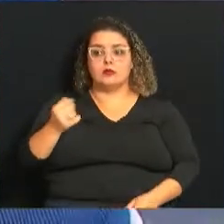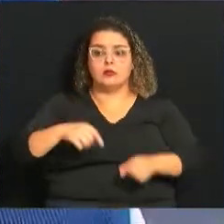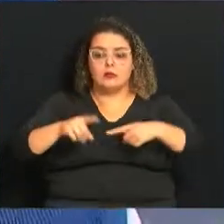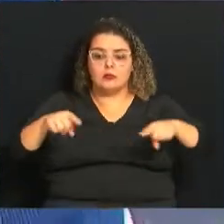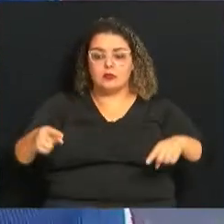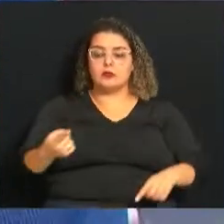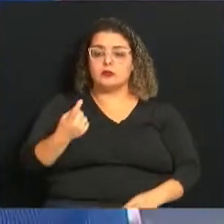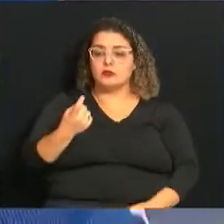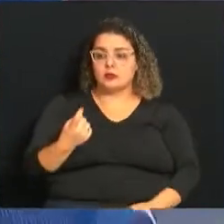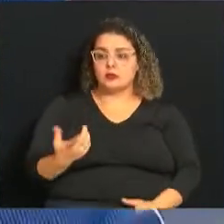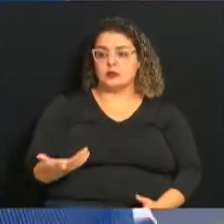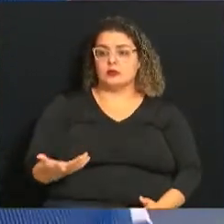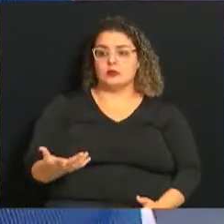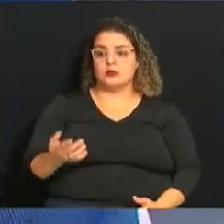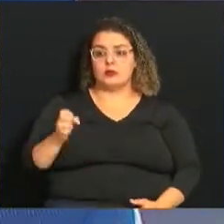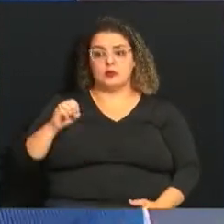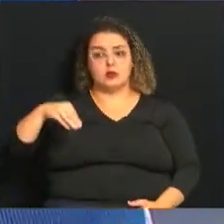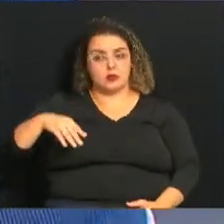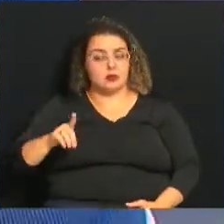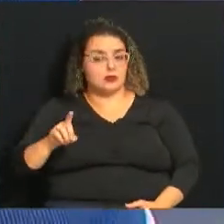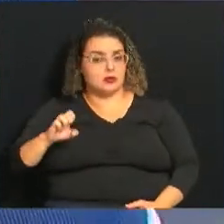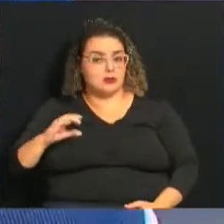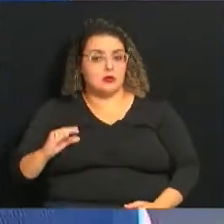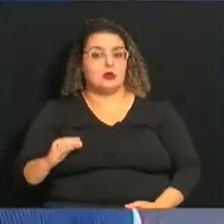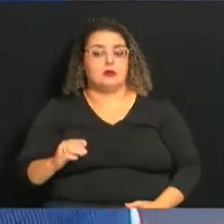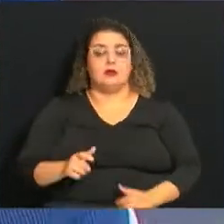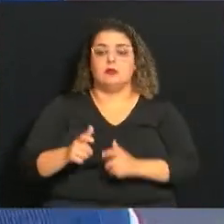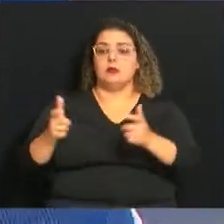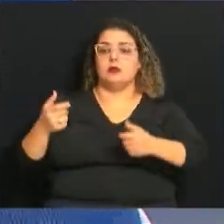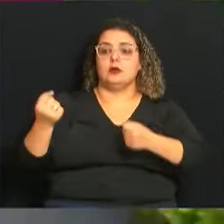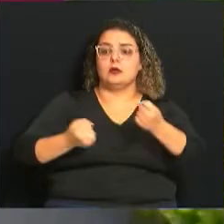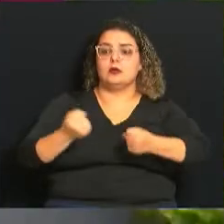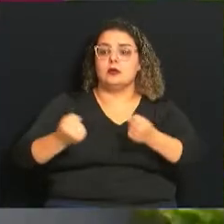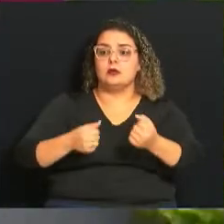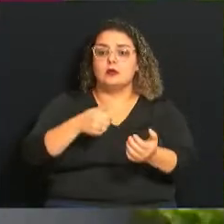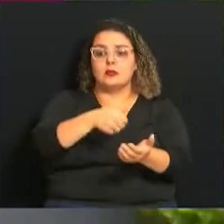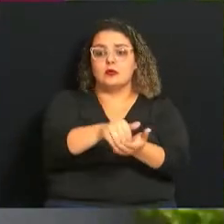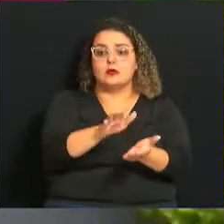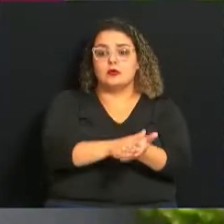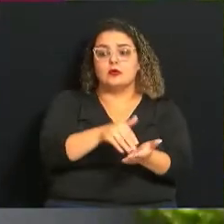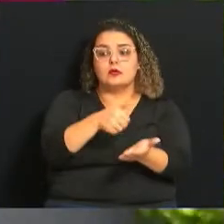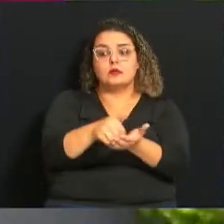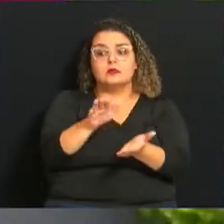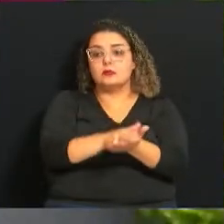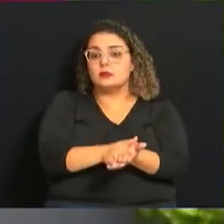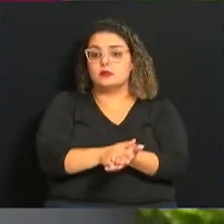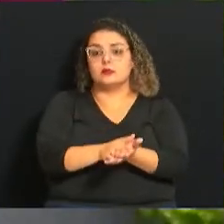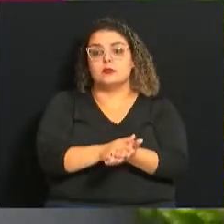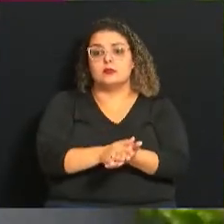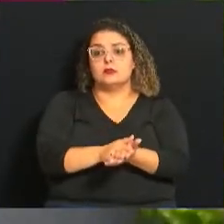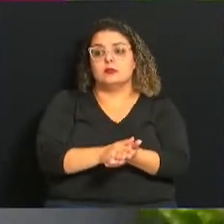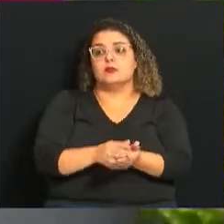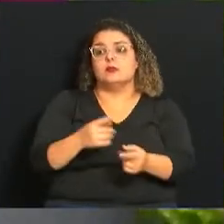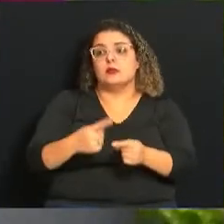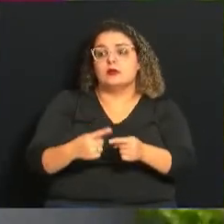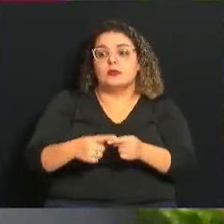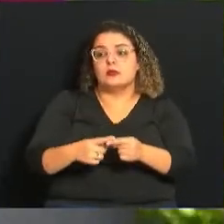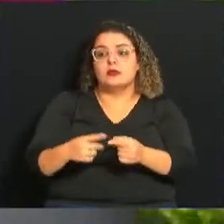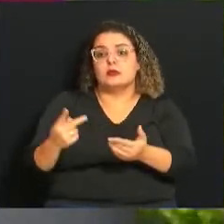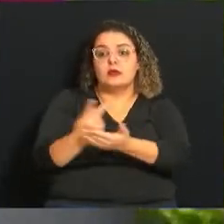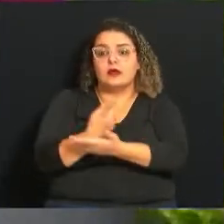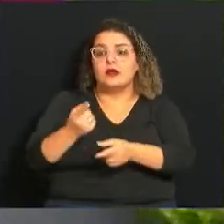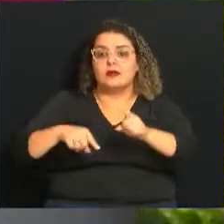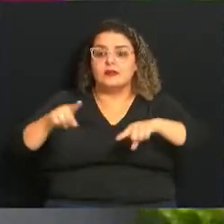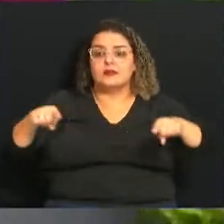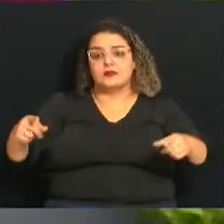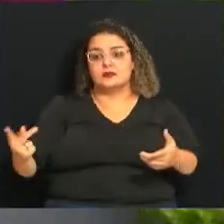própria INDEC reconhece que muitos motoristas estão sendo multados por caírem nessa pegadinha de velocidades diferentes.